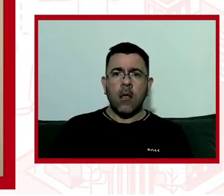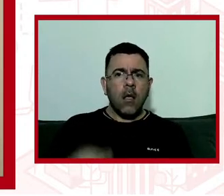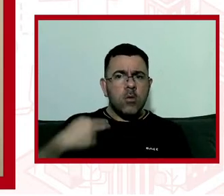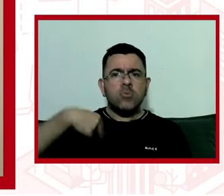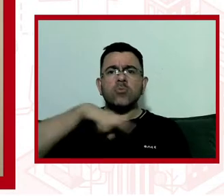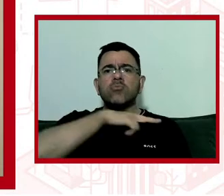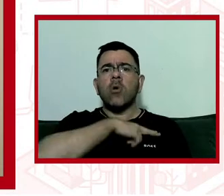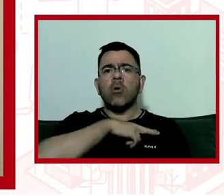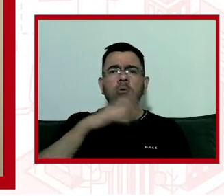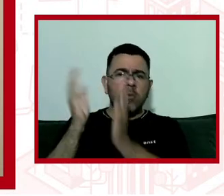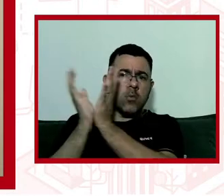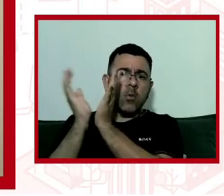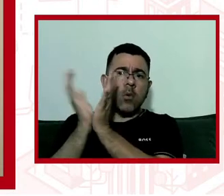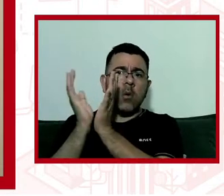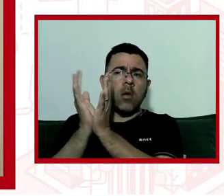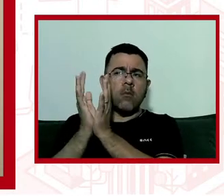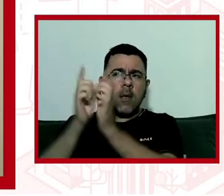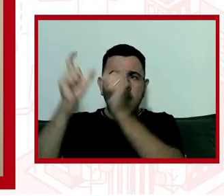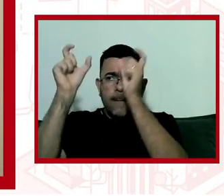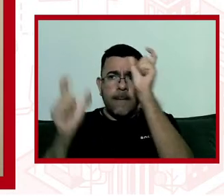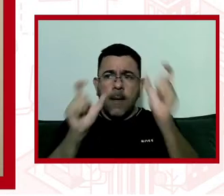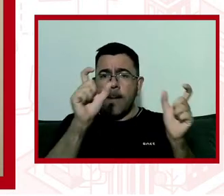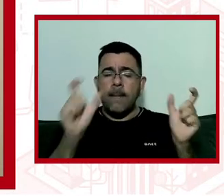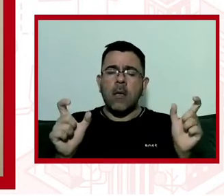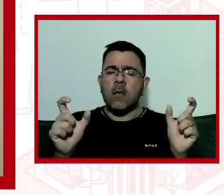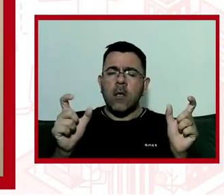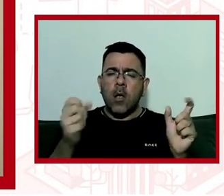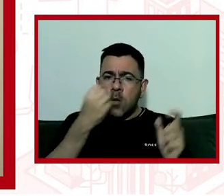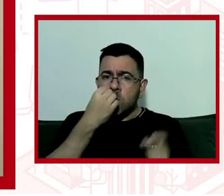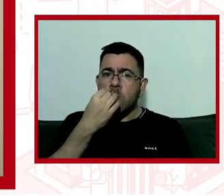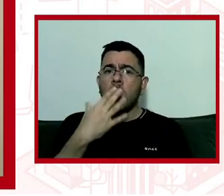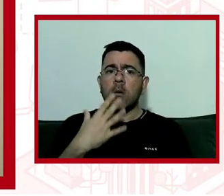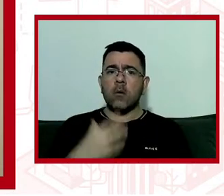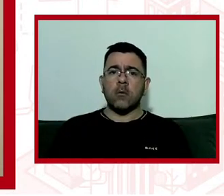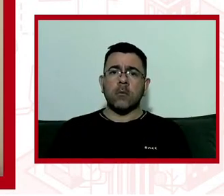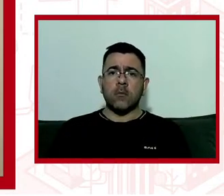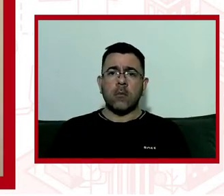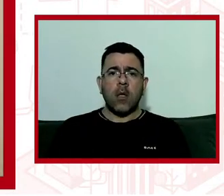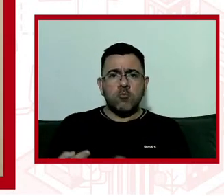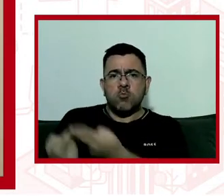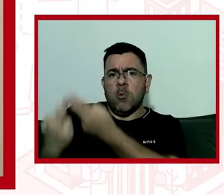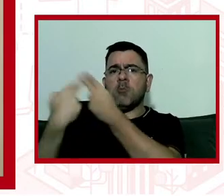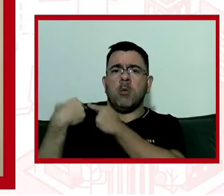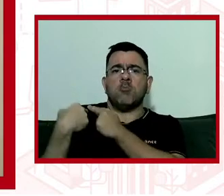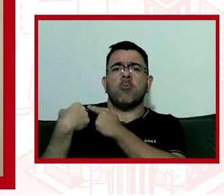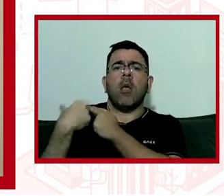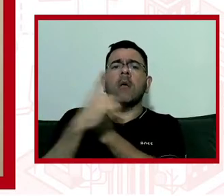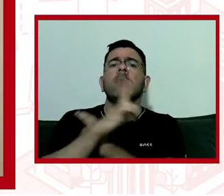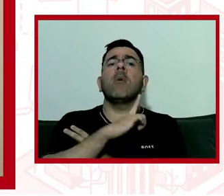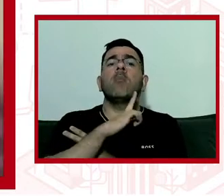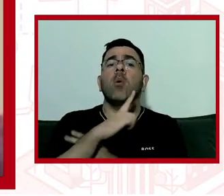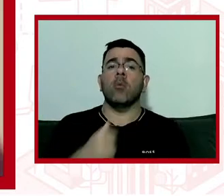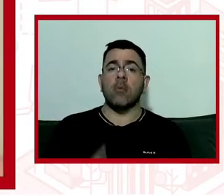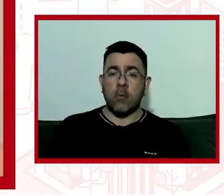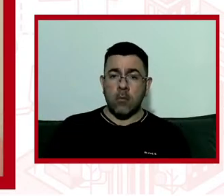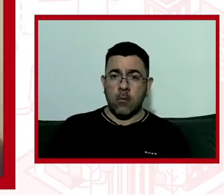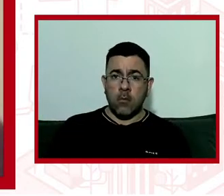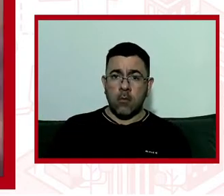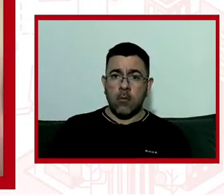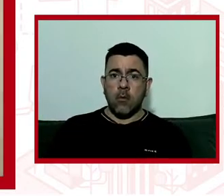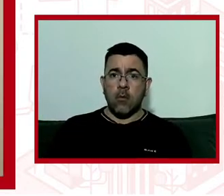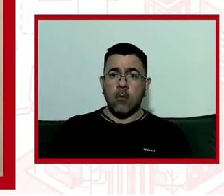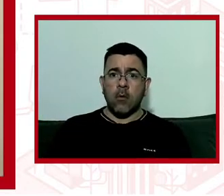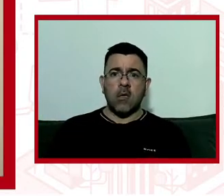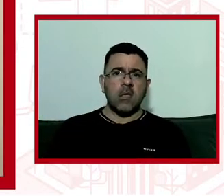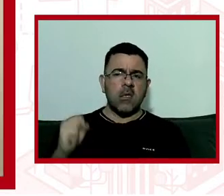é um time de gente preparada e bem intencionada e com autonomia Porque sem autonomia nada disso tinha feito Ah depende de a gente parar para